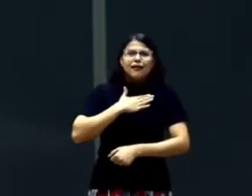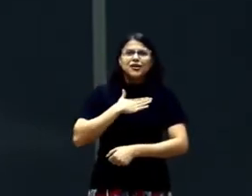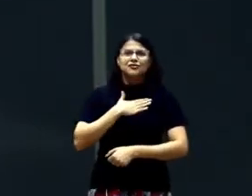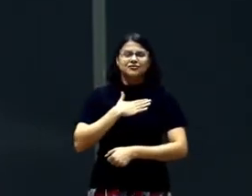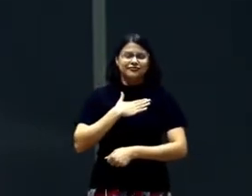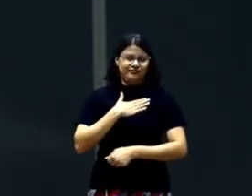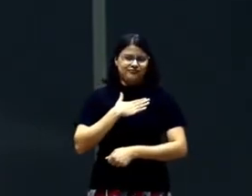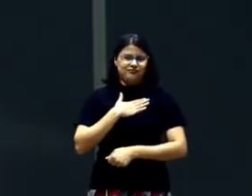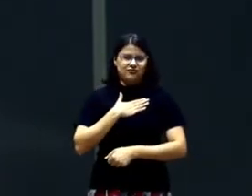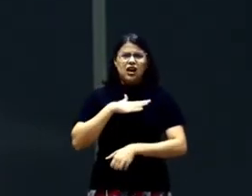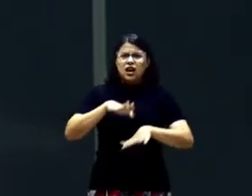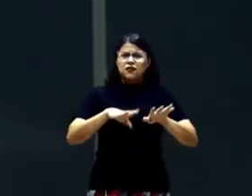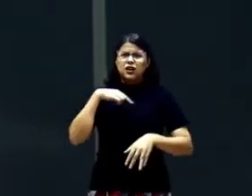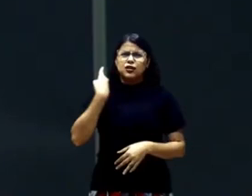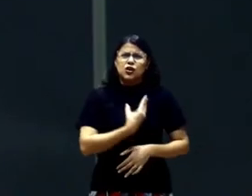O fundo do poço